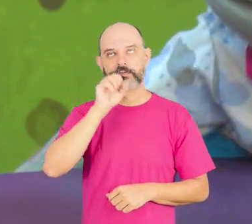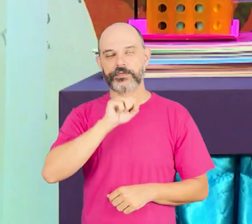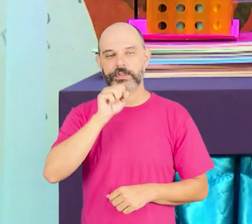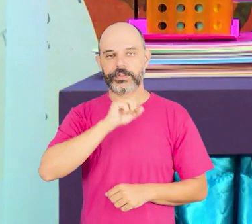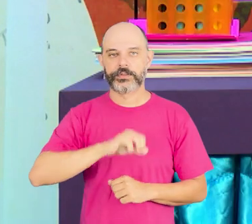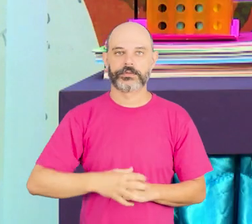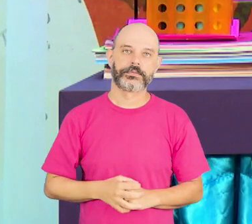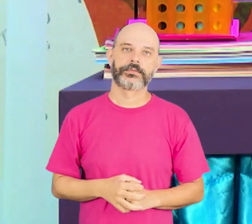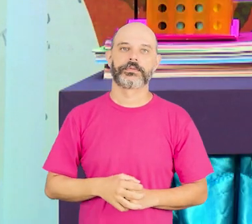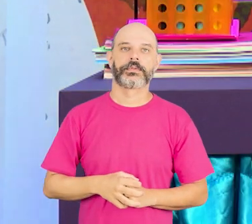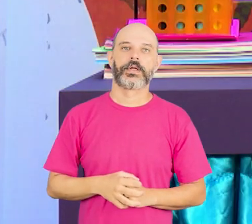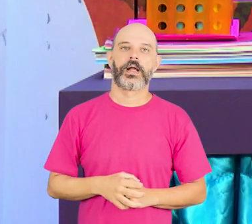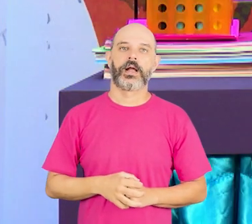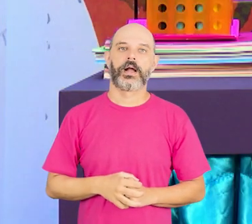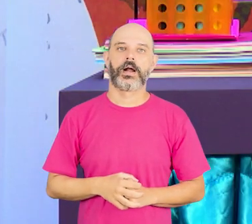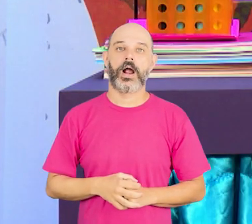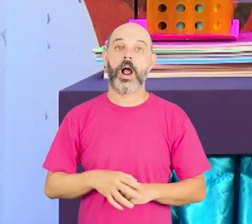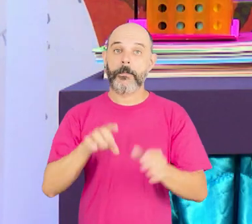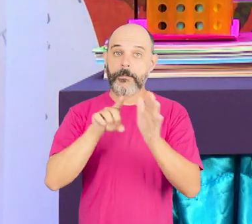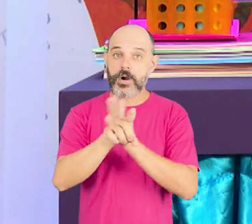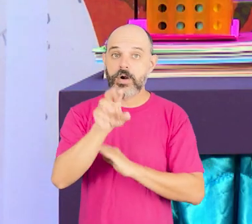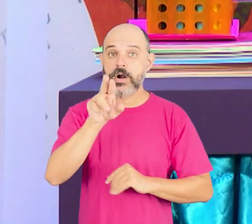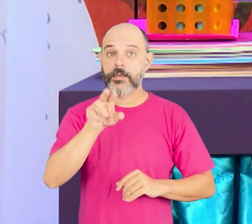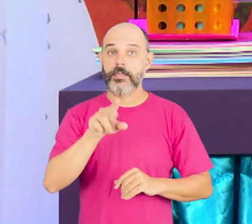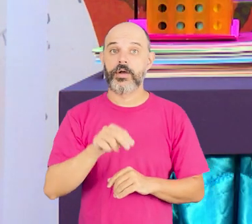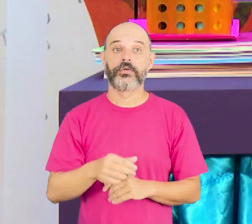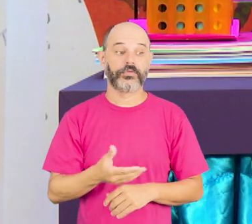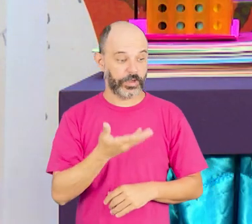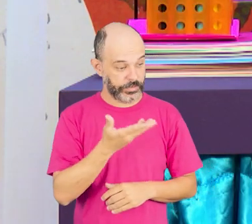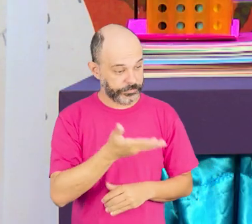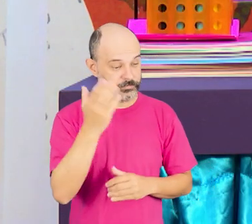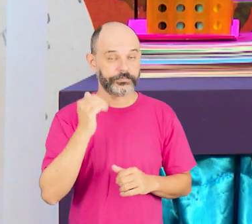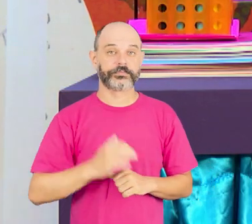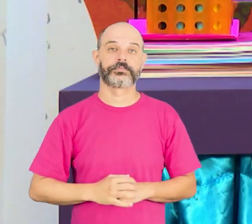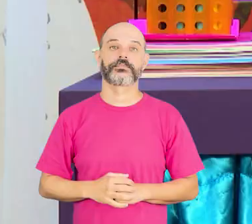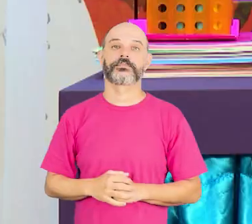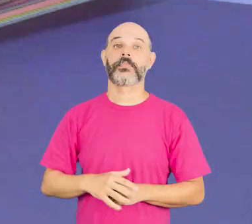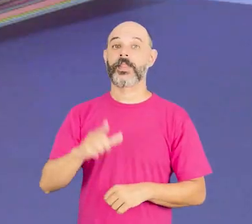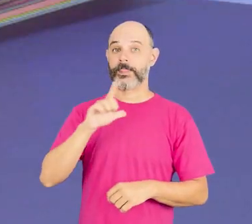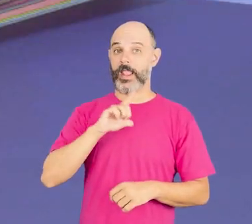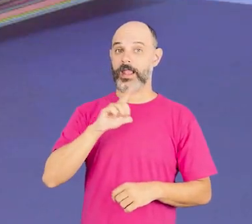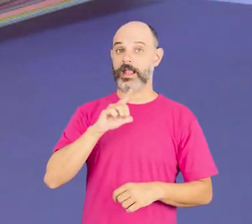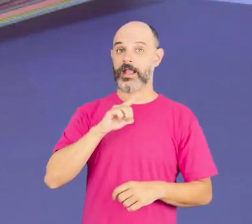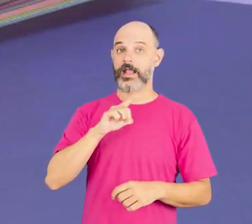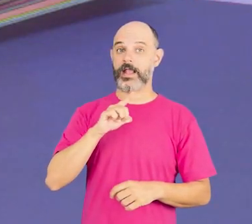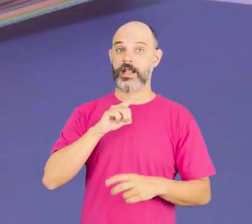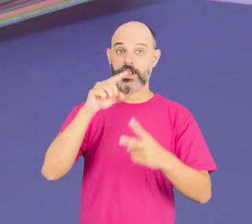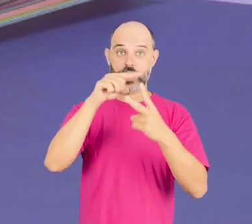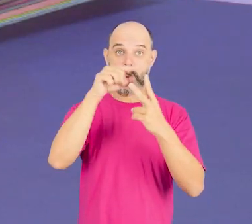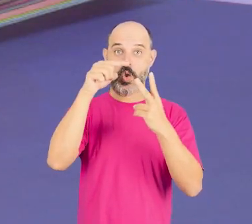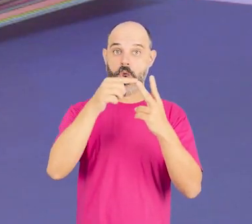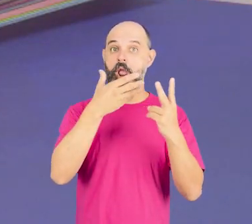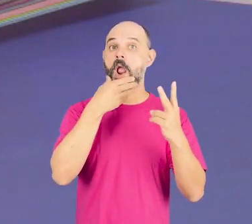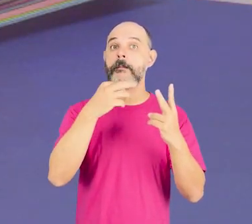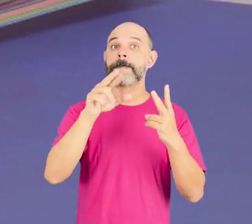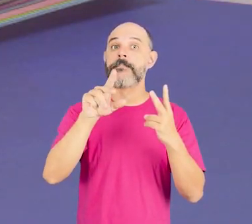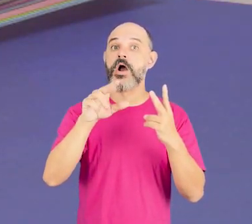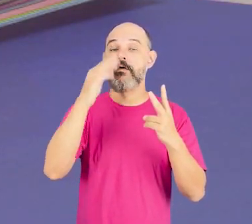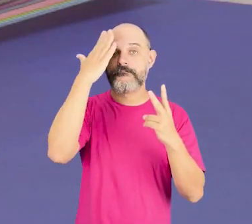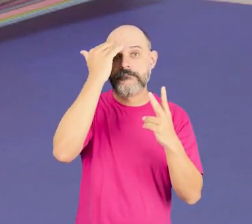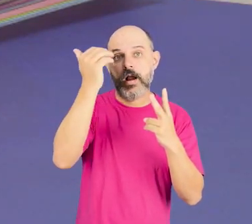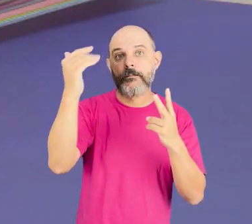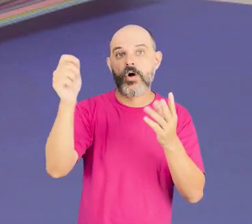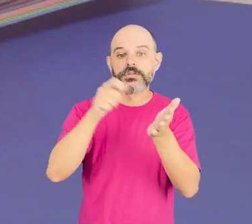velho! E hoje a nossa pergunta é sobre irmãos! Vai lá, Luquinha! Existem dois irmãos que ficaram